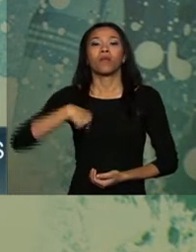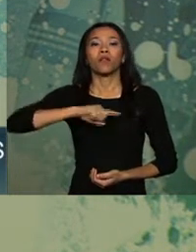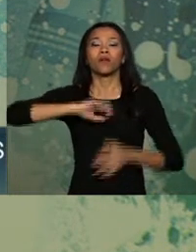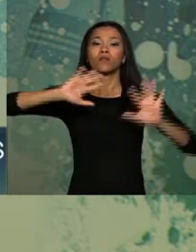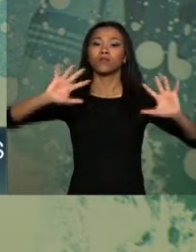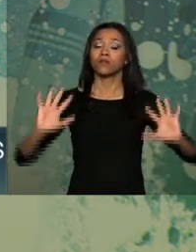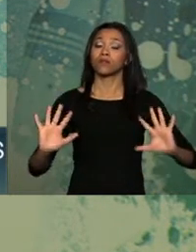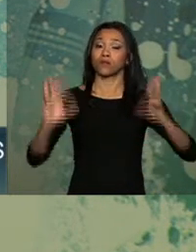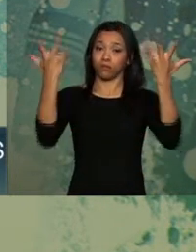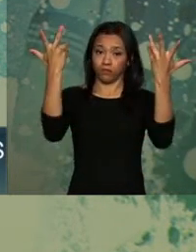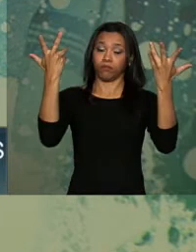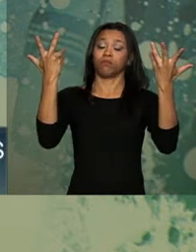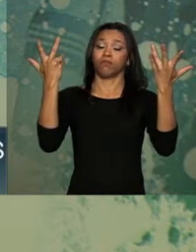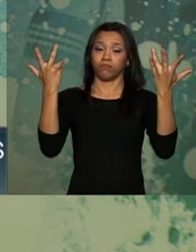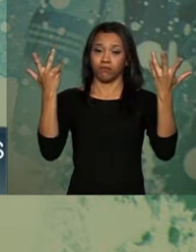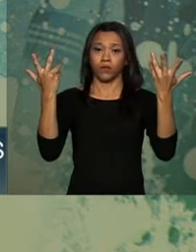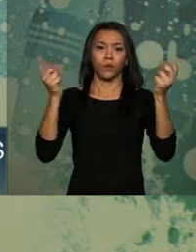bastante,